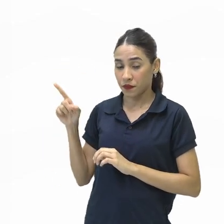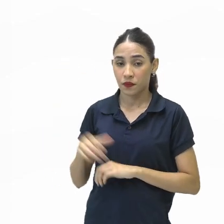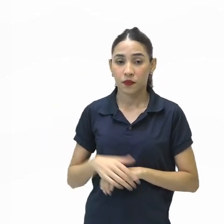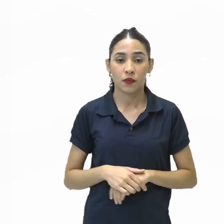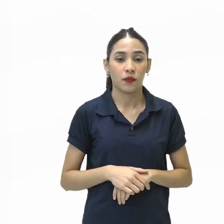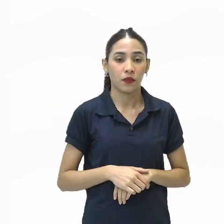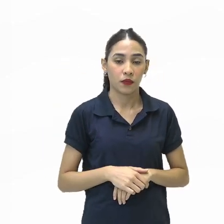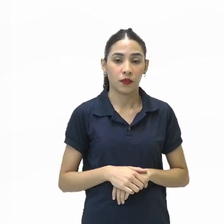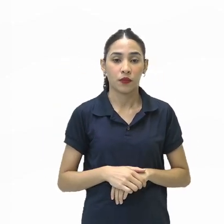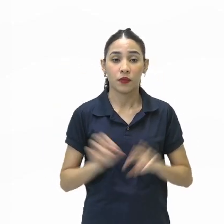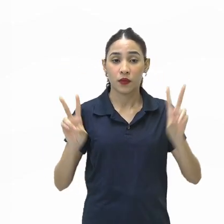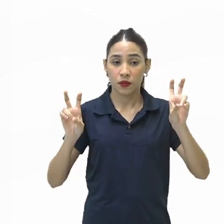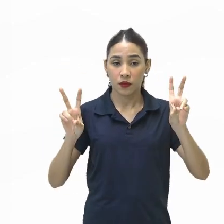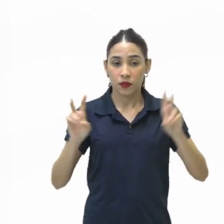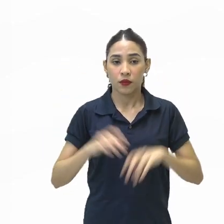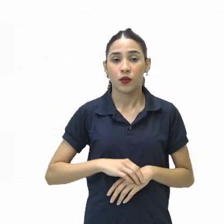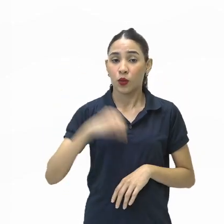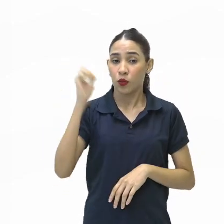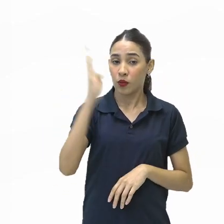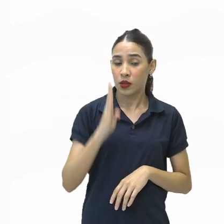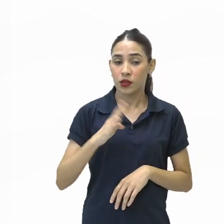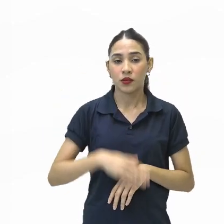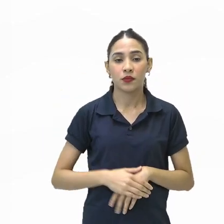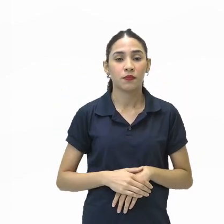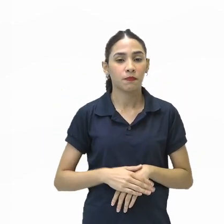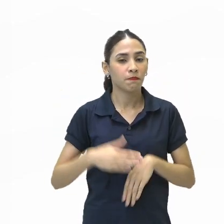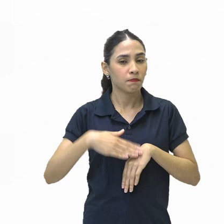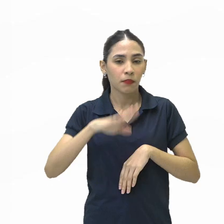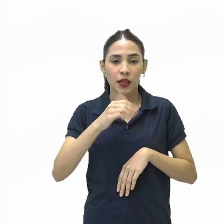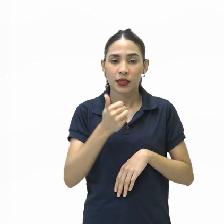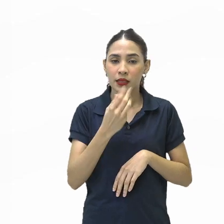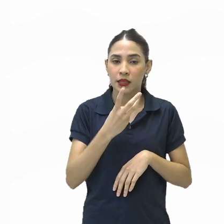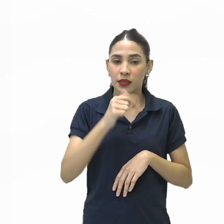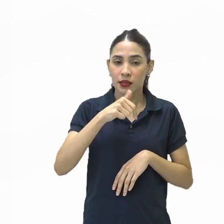trecho, abre aspas, o Brasil gerou